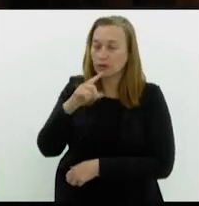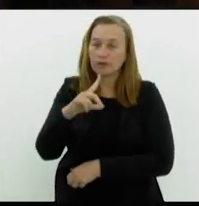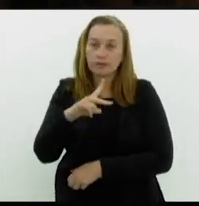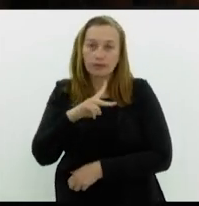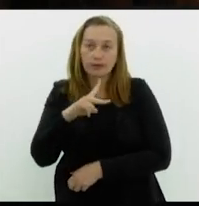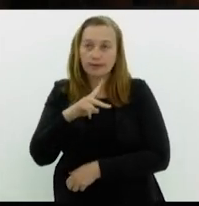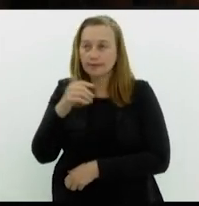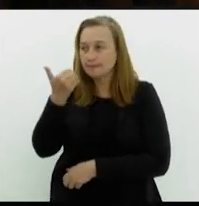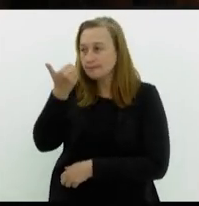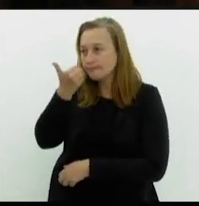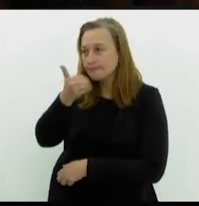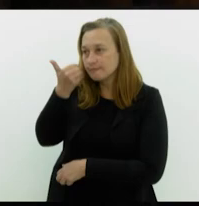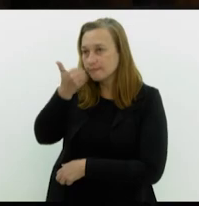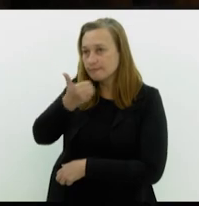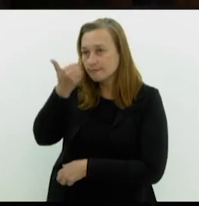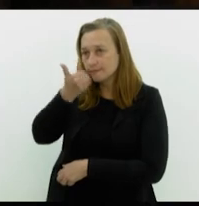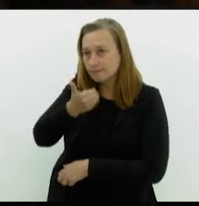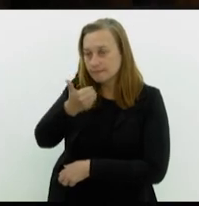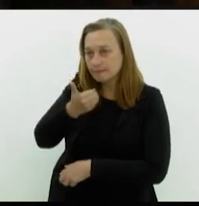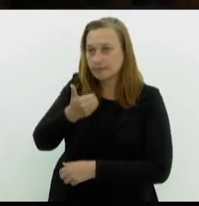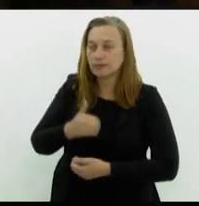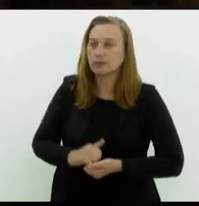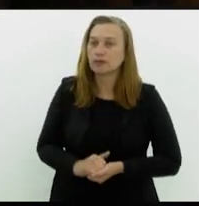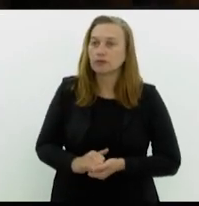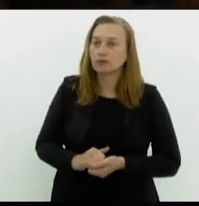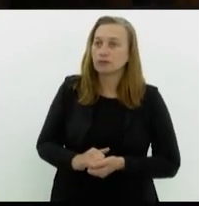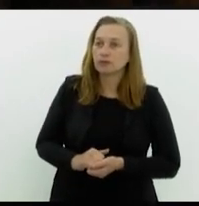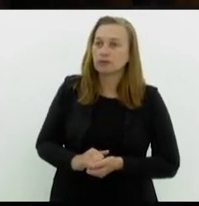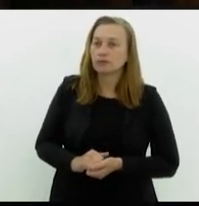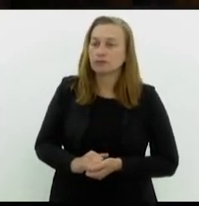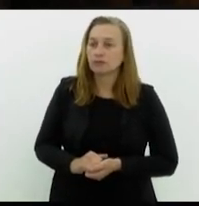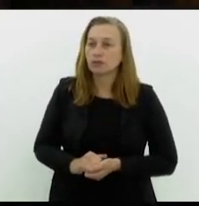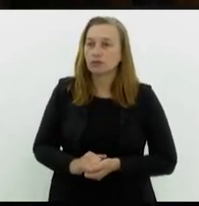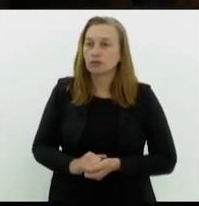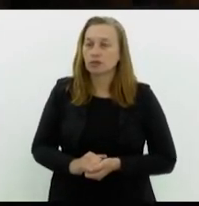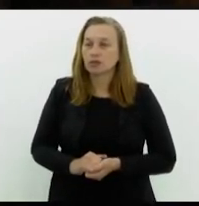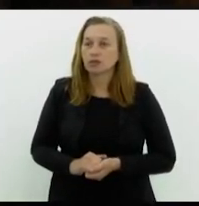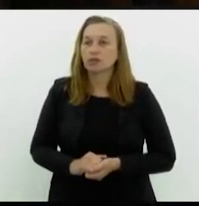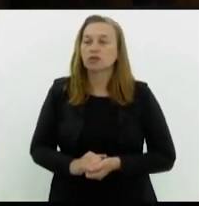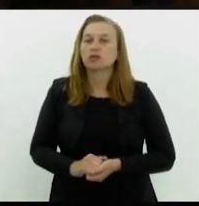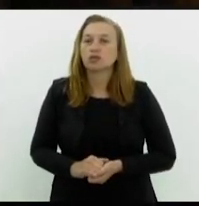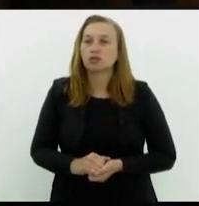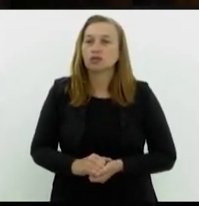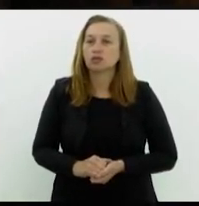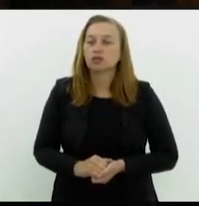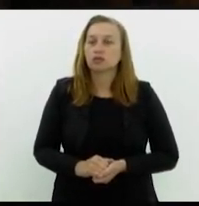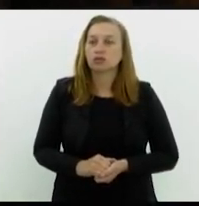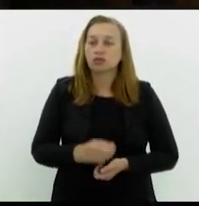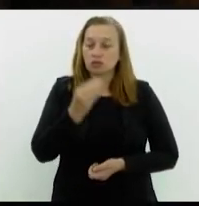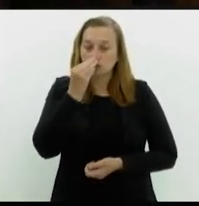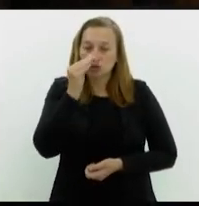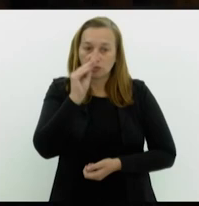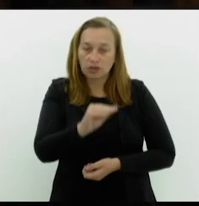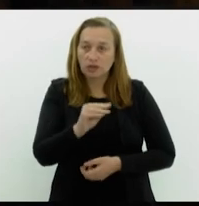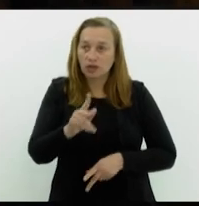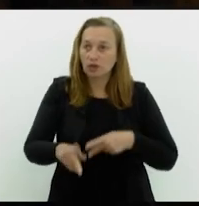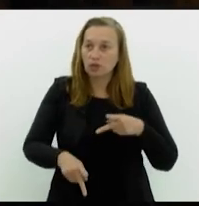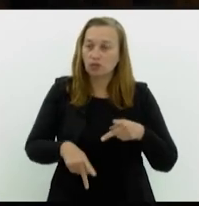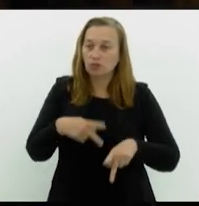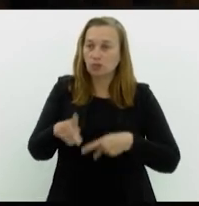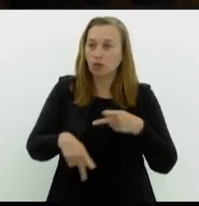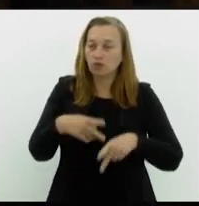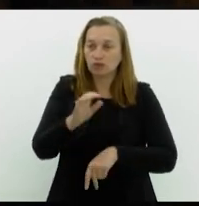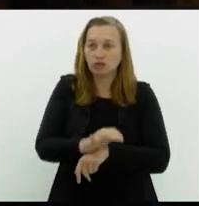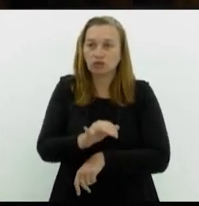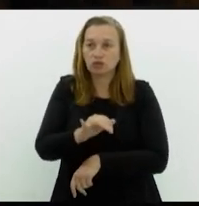pachorra, tenha a petulância de dar um tapa na cara do cidadão do Rio de Janeiro, de subir à tribuna da Câmara Federal e